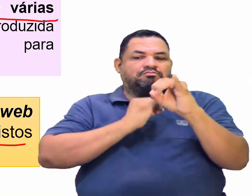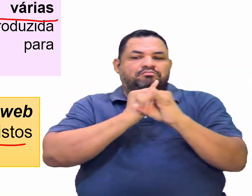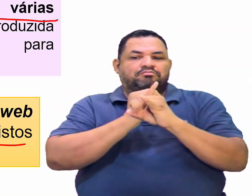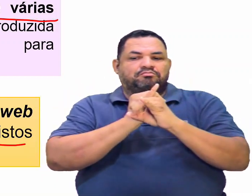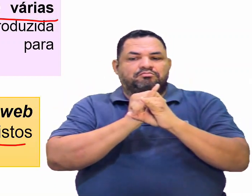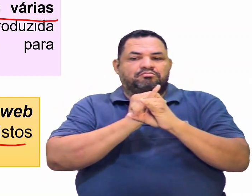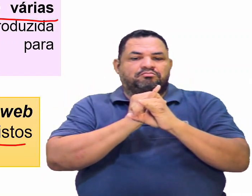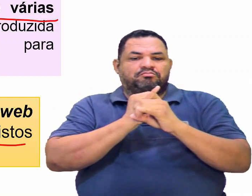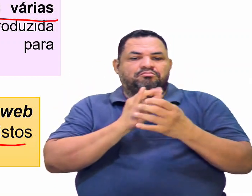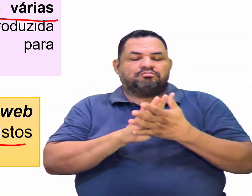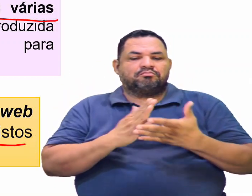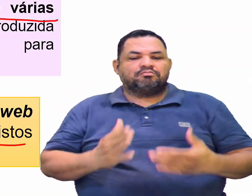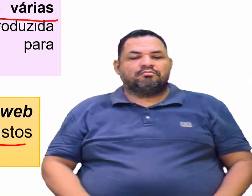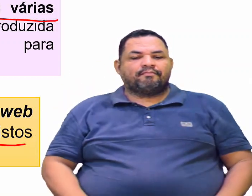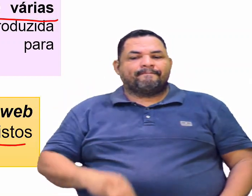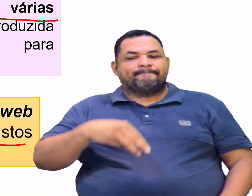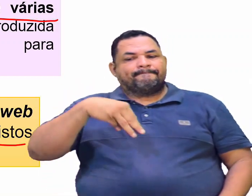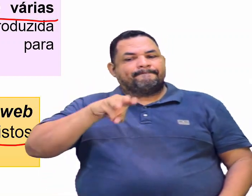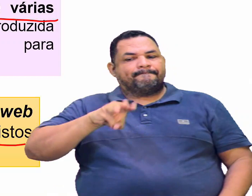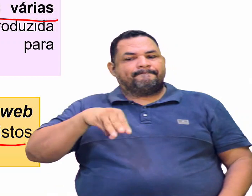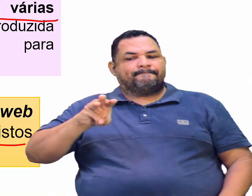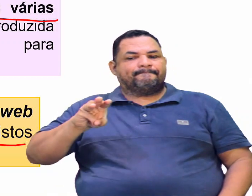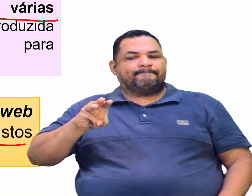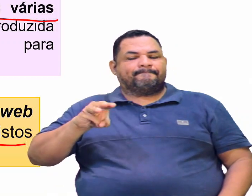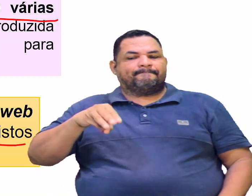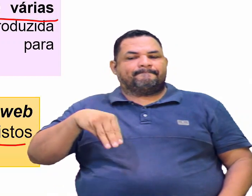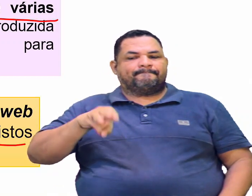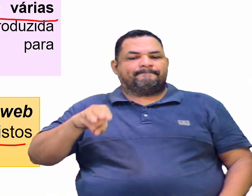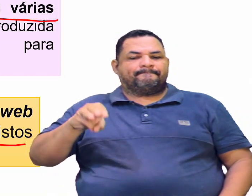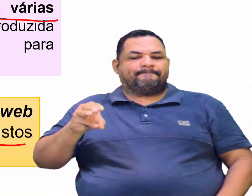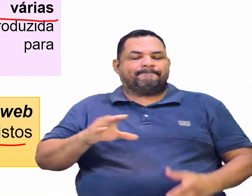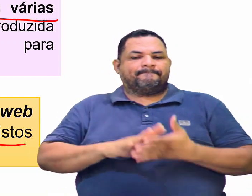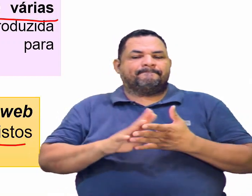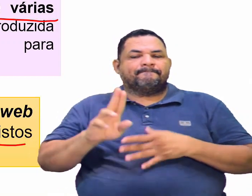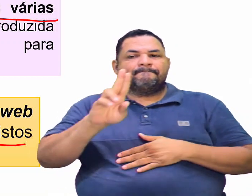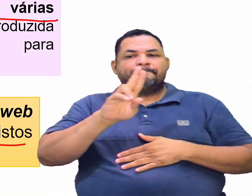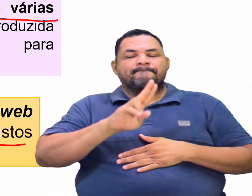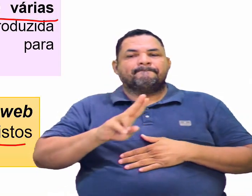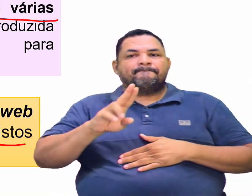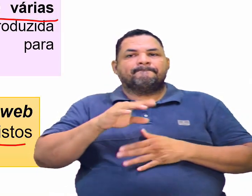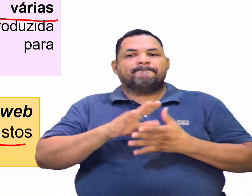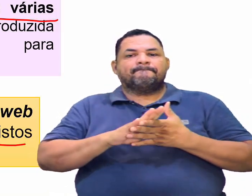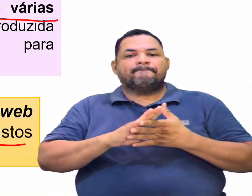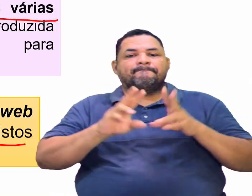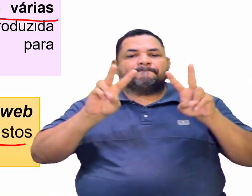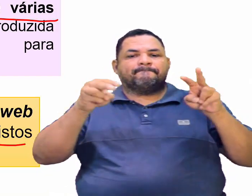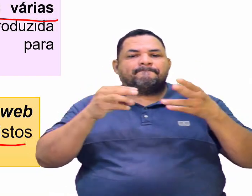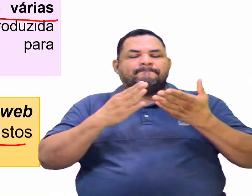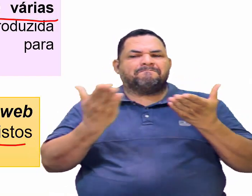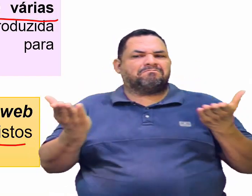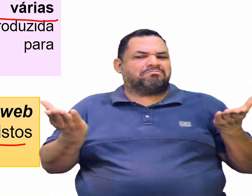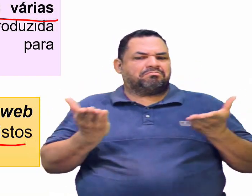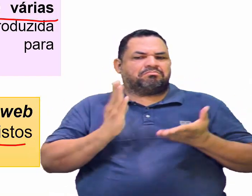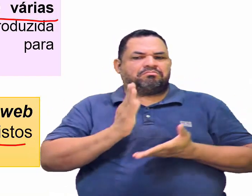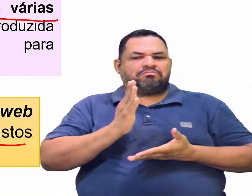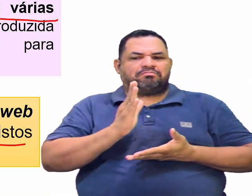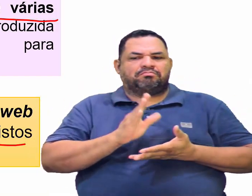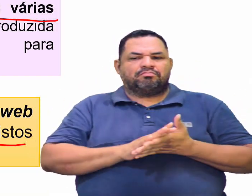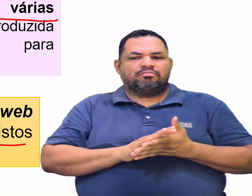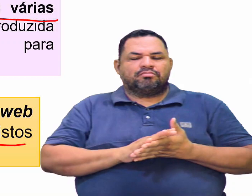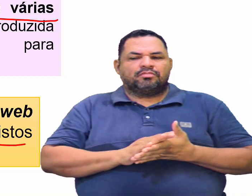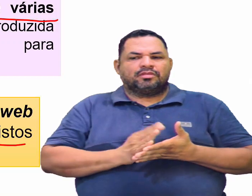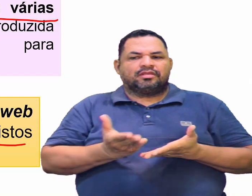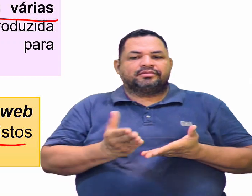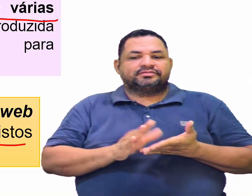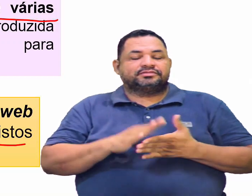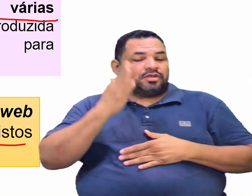da web, da rede, né? Através da internet. Esse tema já é muito do